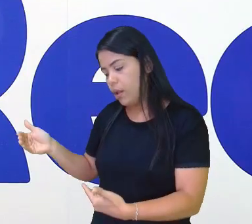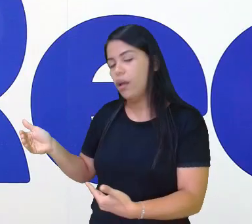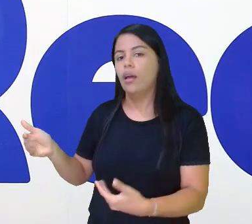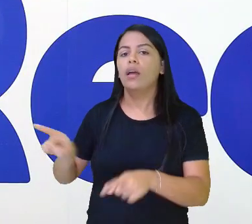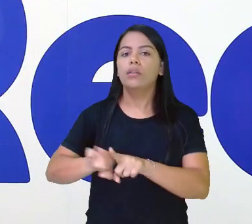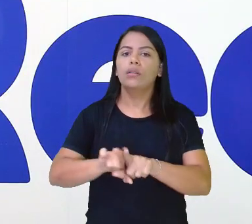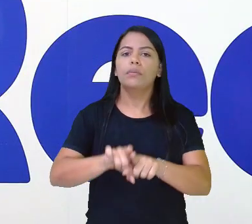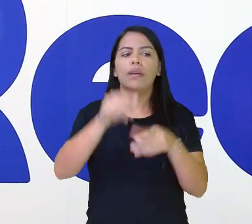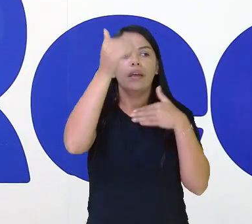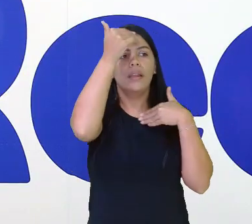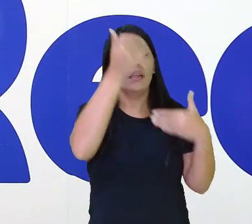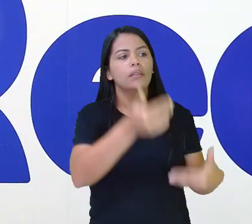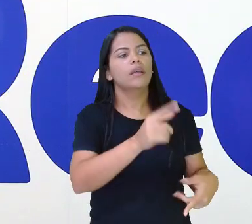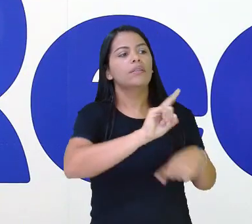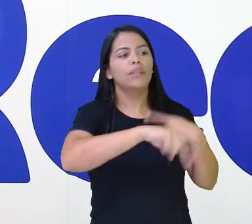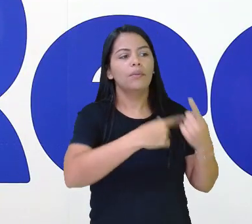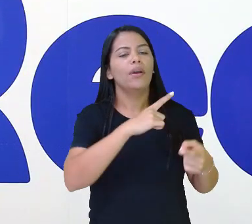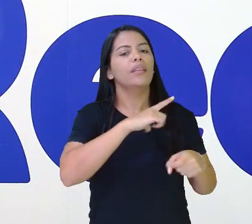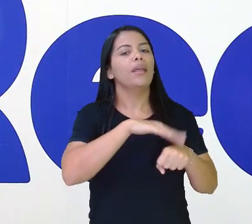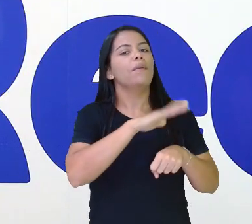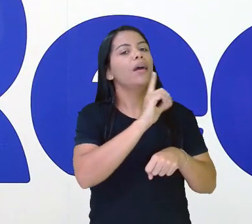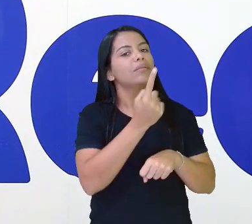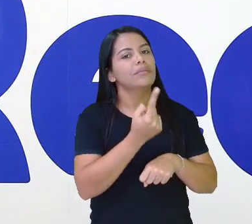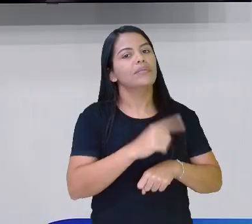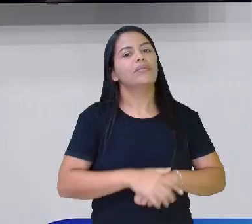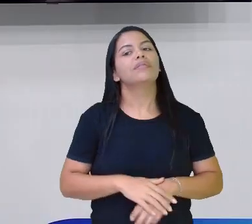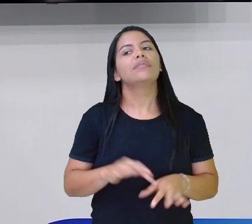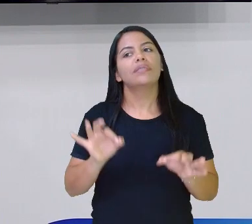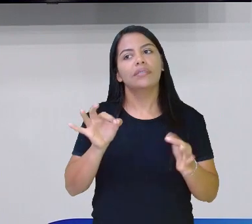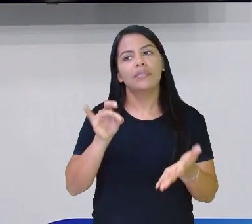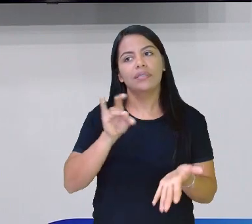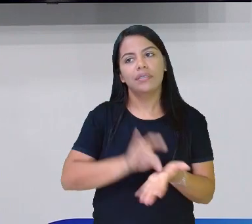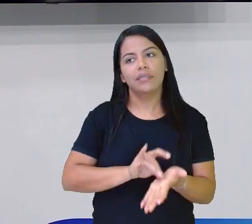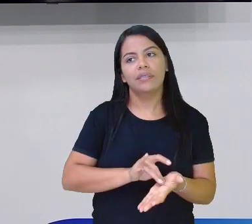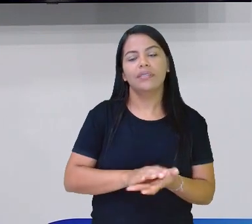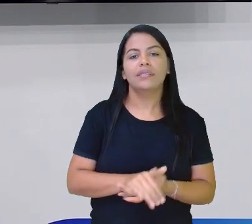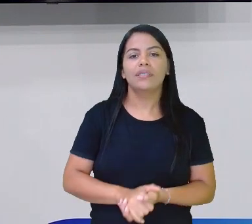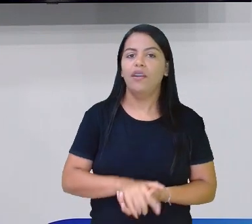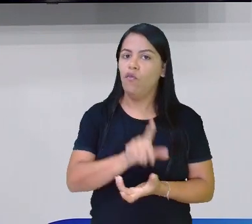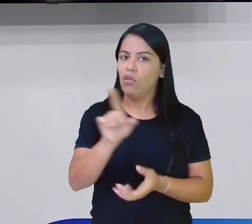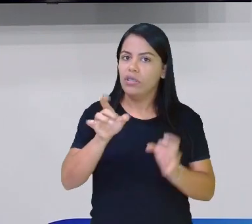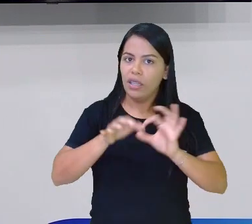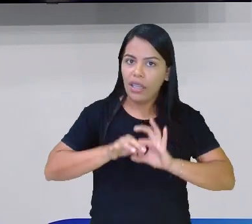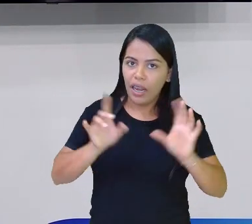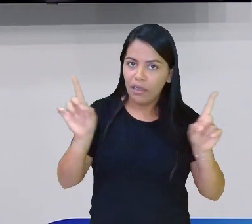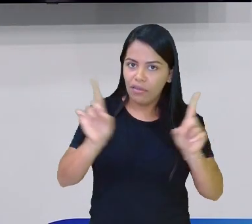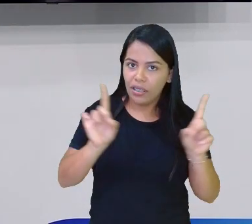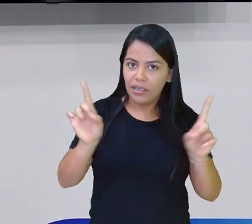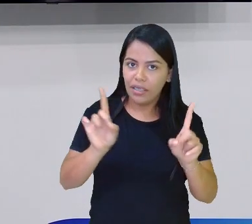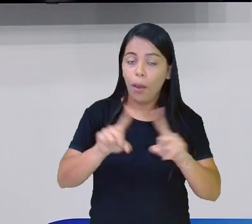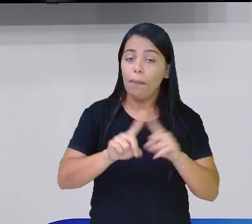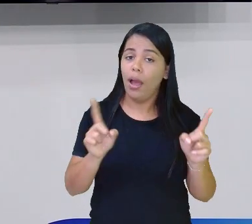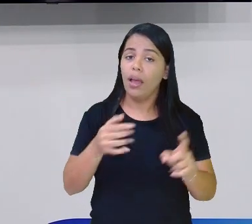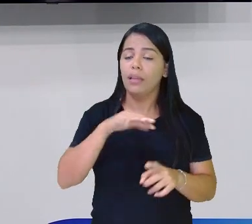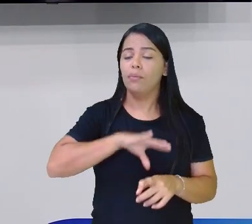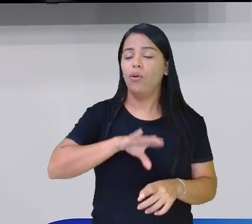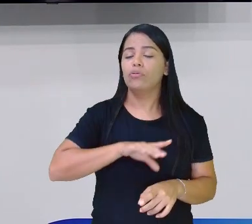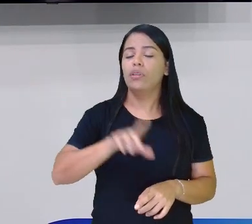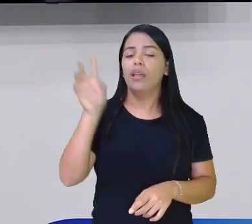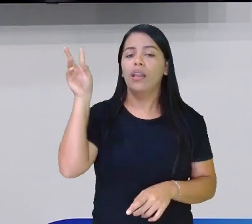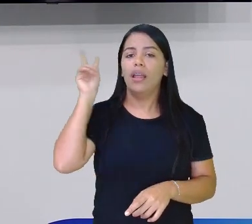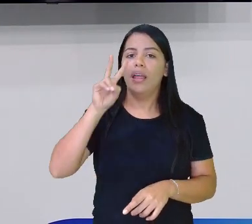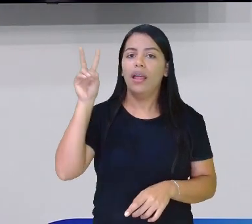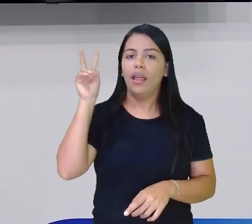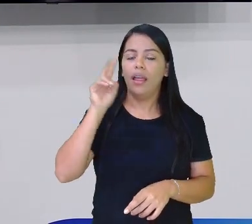eu que agradeço e daqui a pouquinho tem mais uma, né? É isso aí, não largaram ainda, tá? Mas a de português foi legal, a